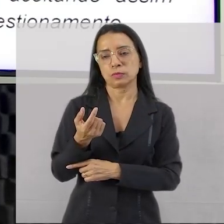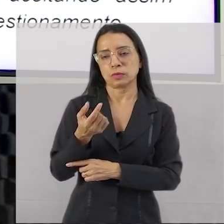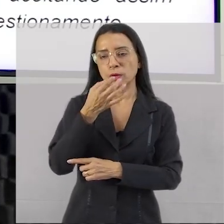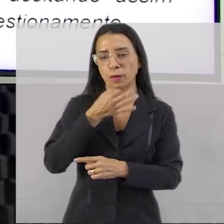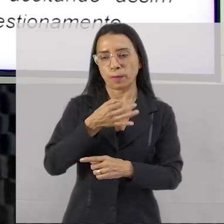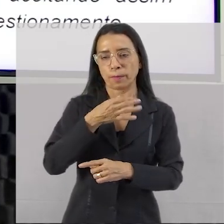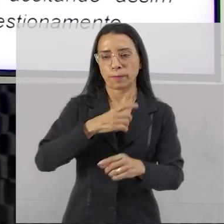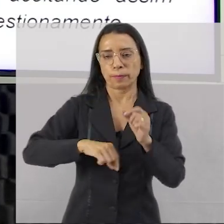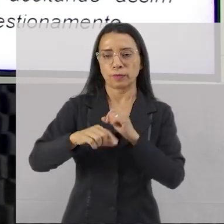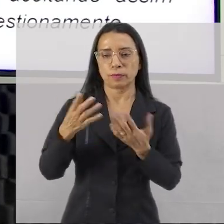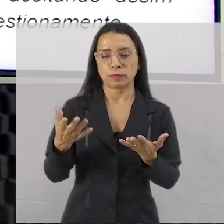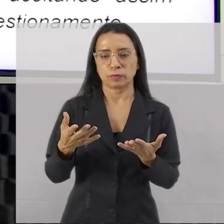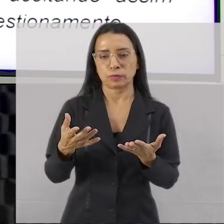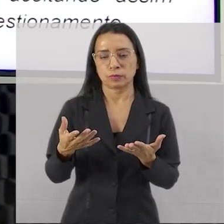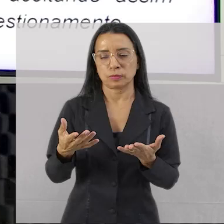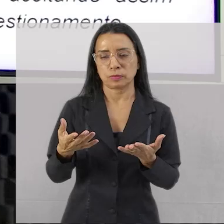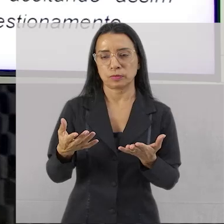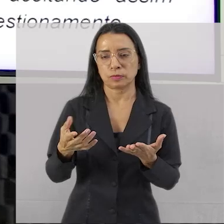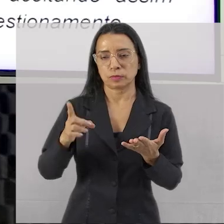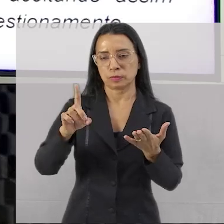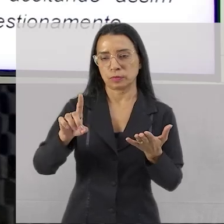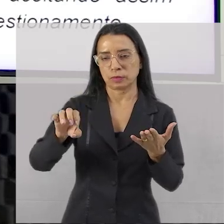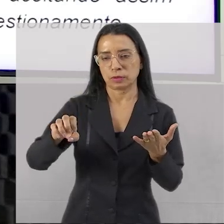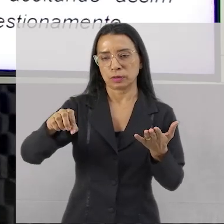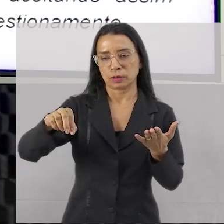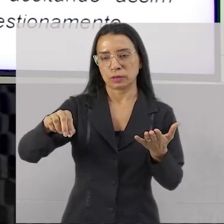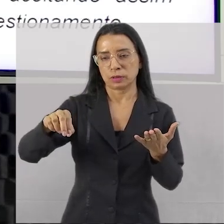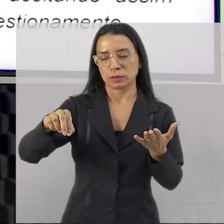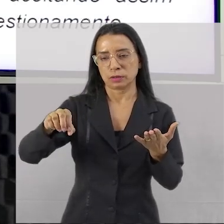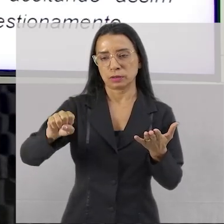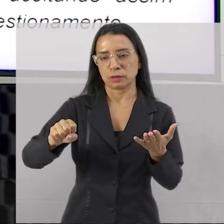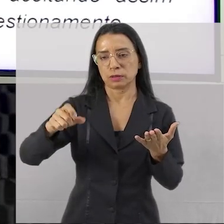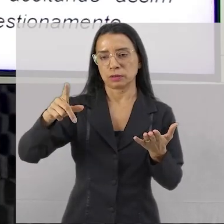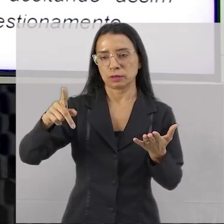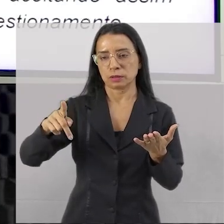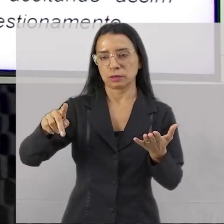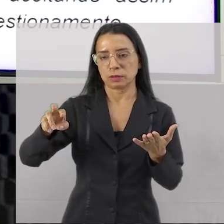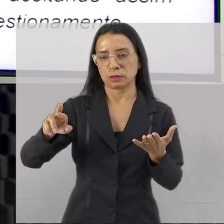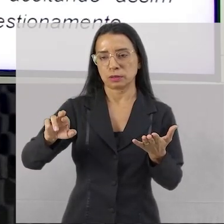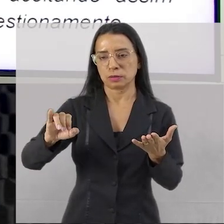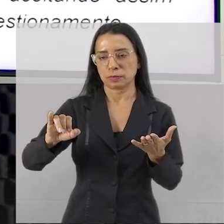de desprivilegiar. O que é desprivilegiar? É não